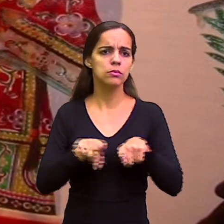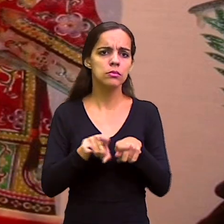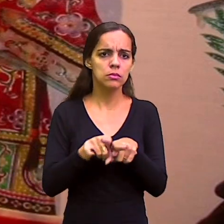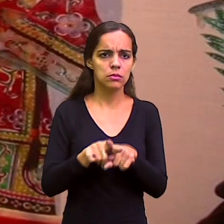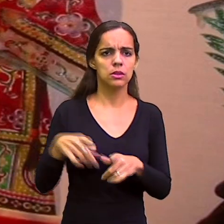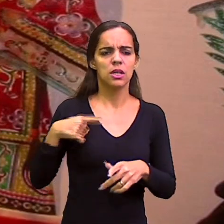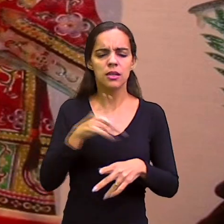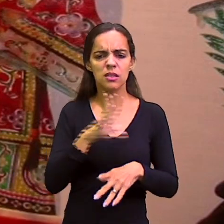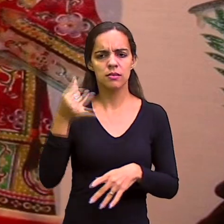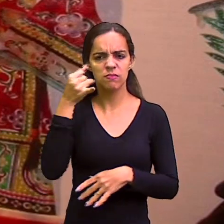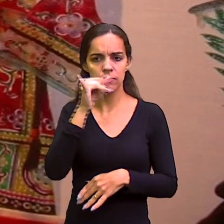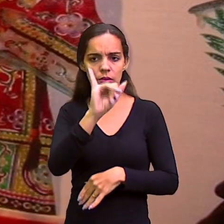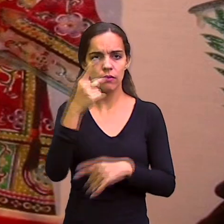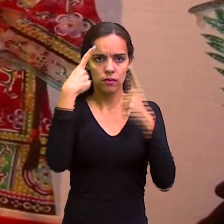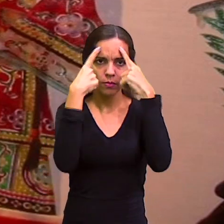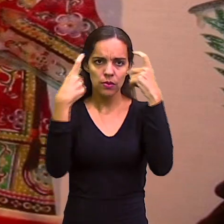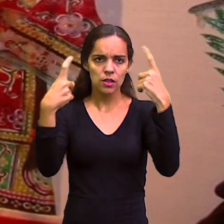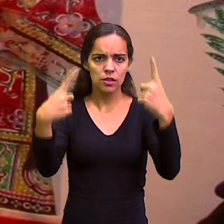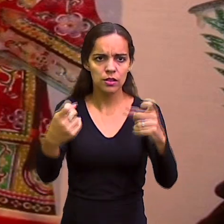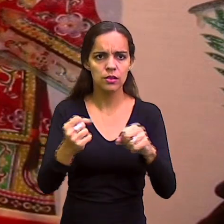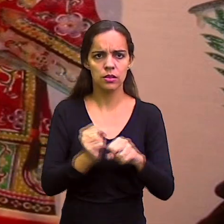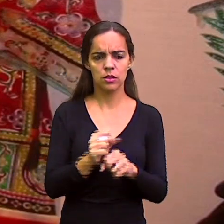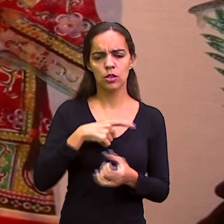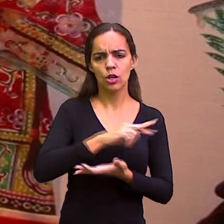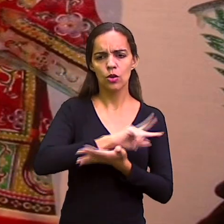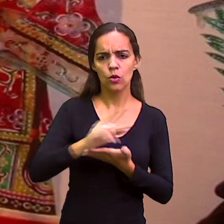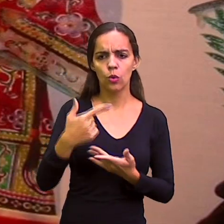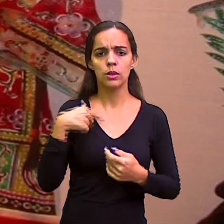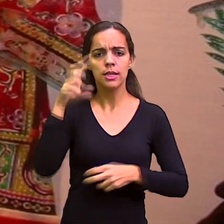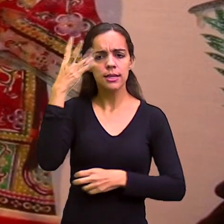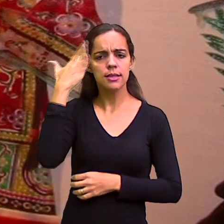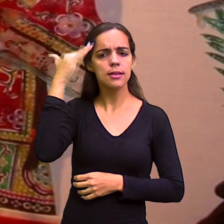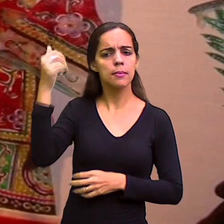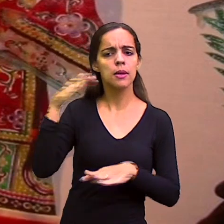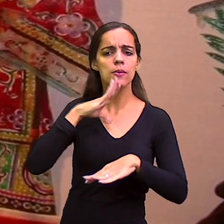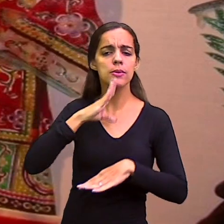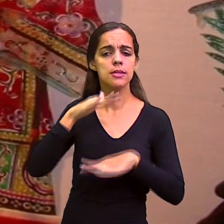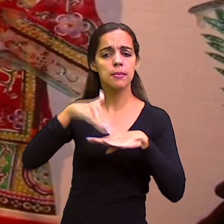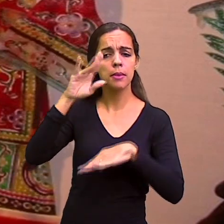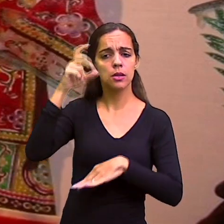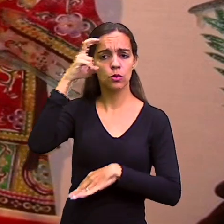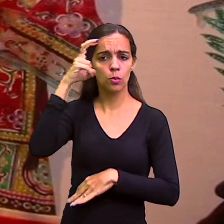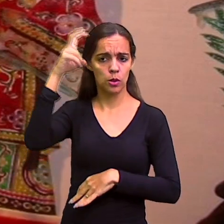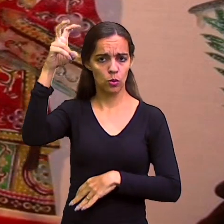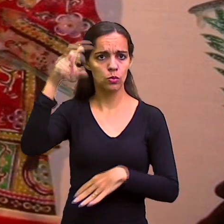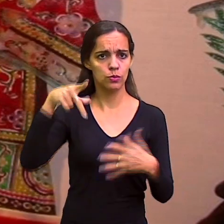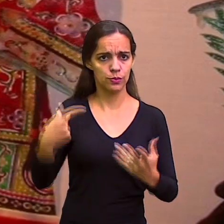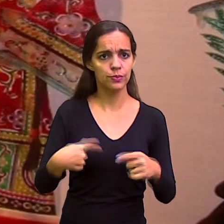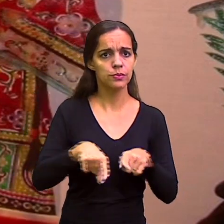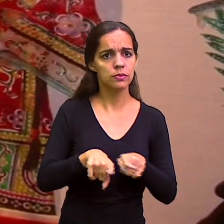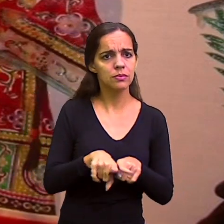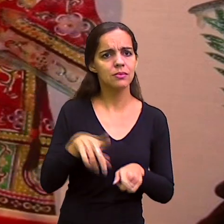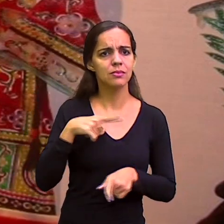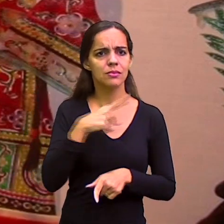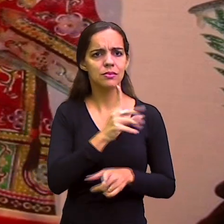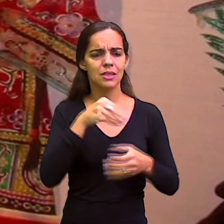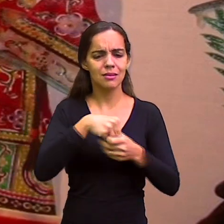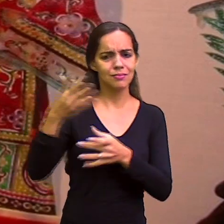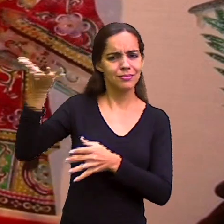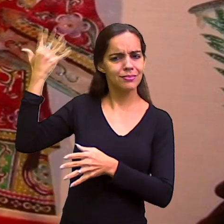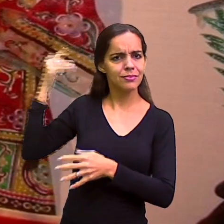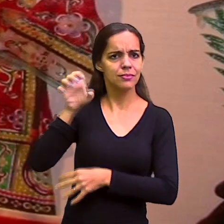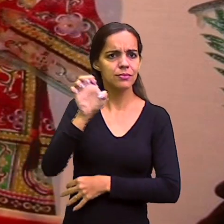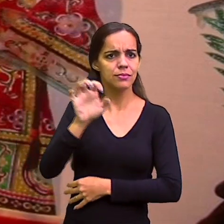e a violência contra outros povos e culturas. Há dúvidas de quando ele foi introduzido lá na